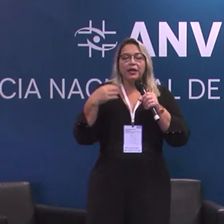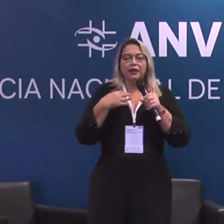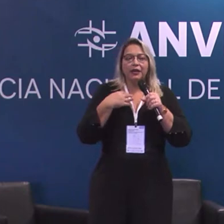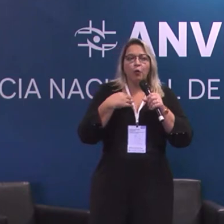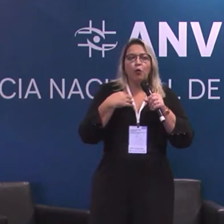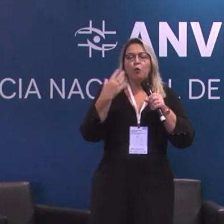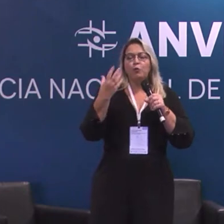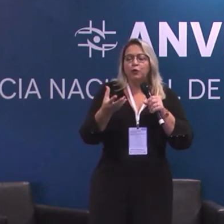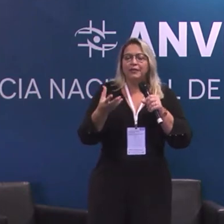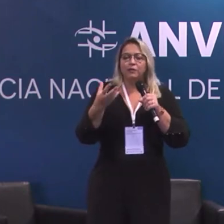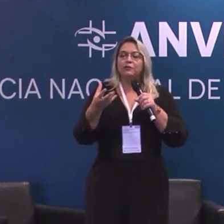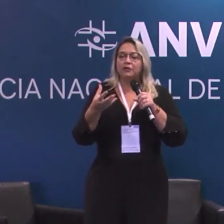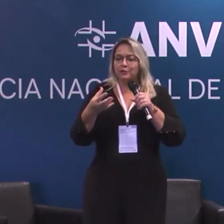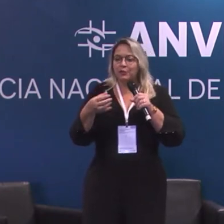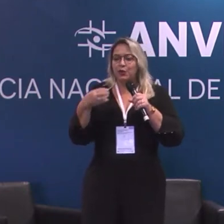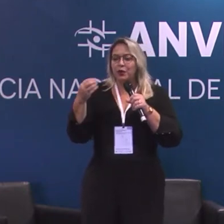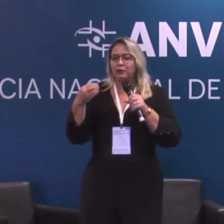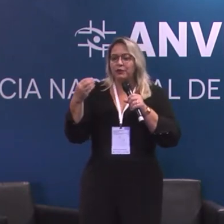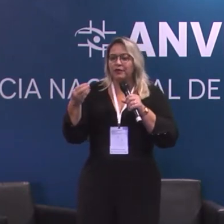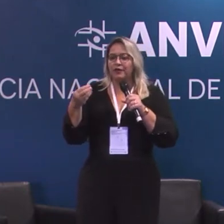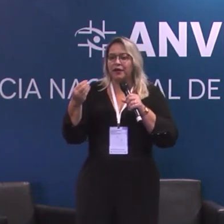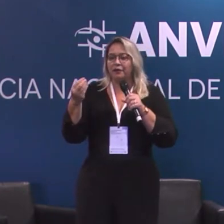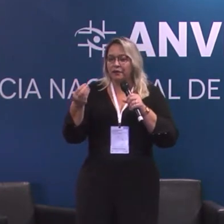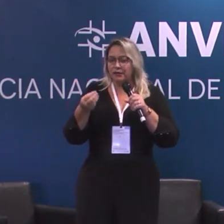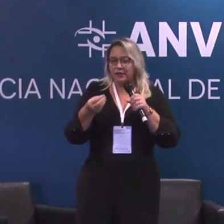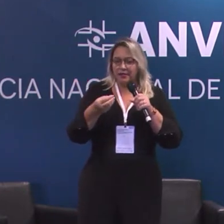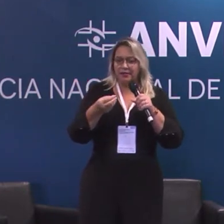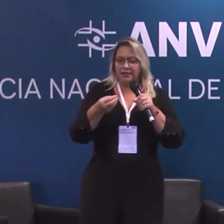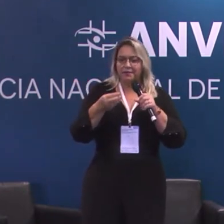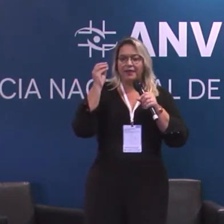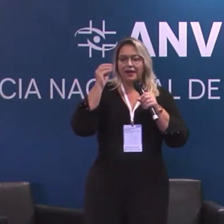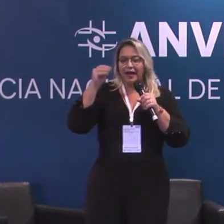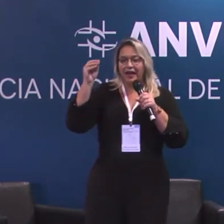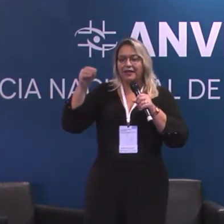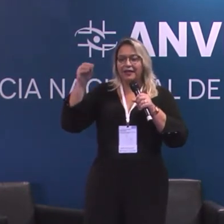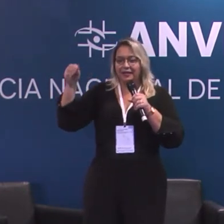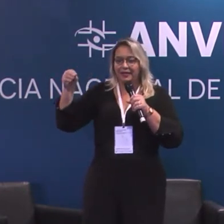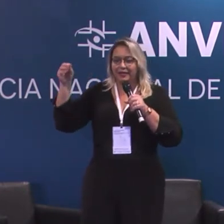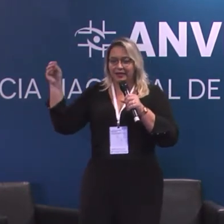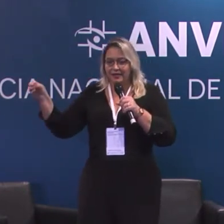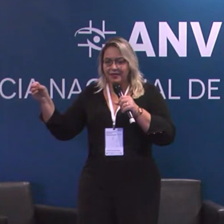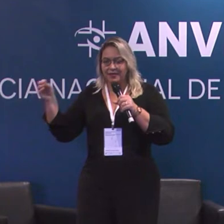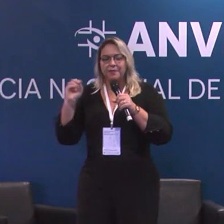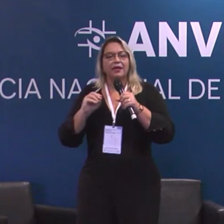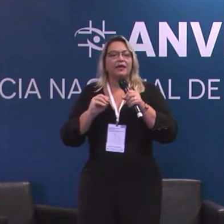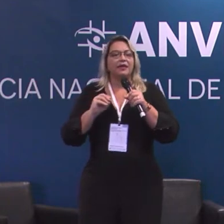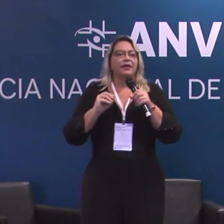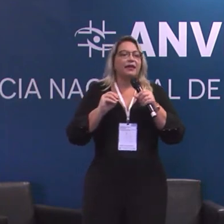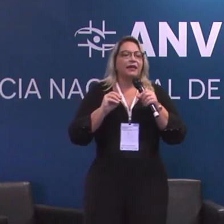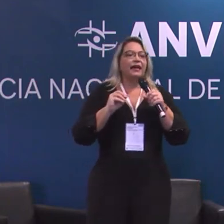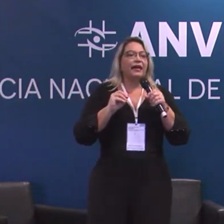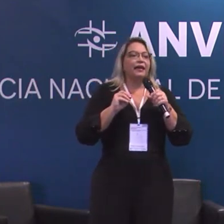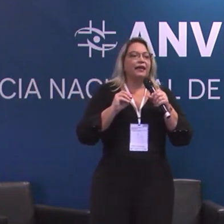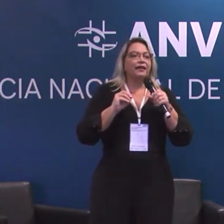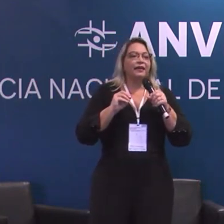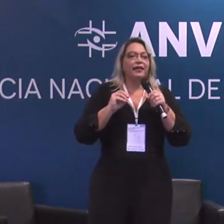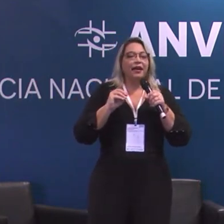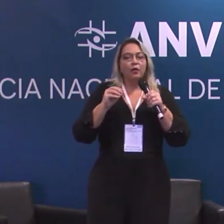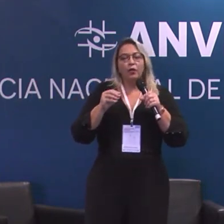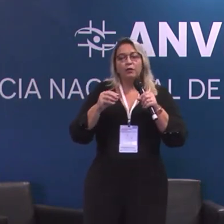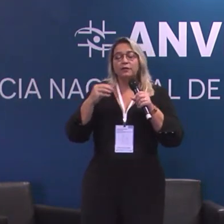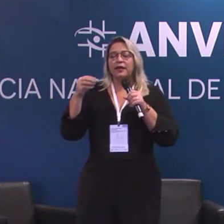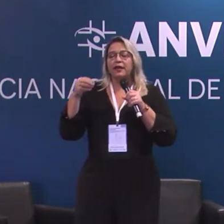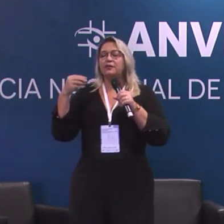de como nós encontramos o código sanitário de vocês em cada diretriz. E agora,